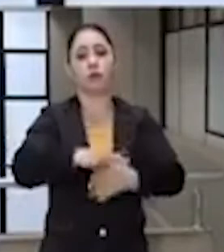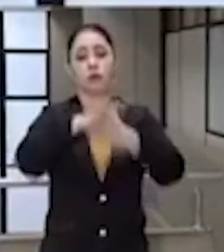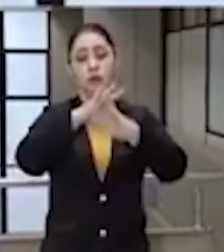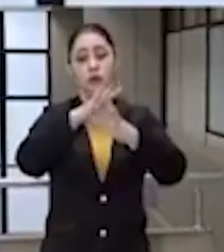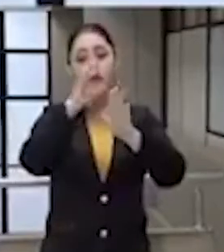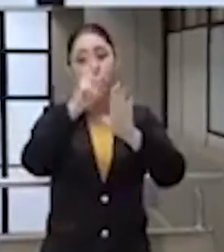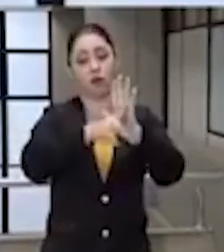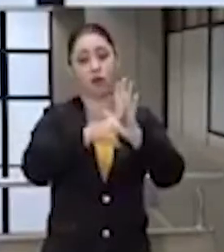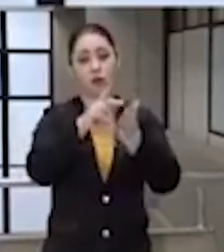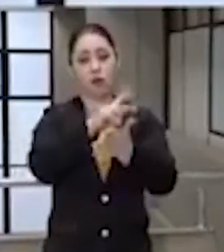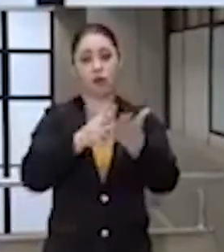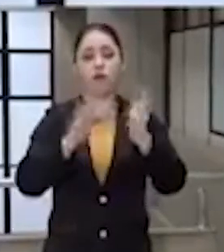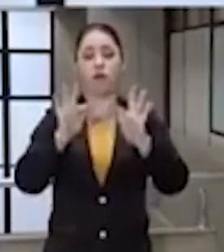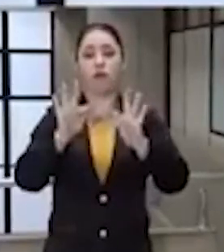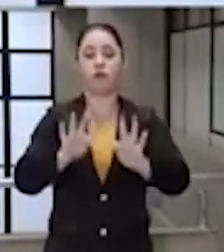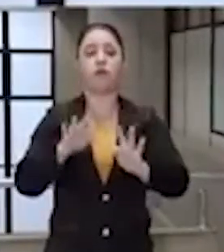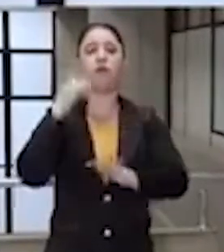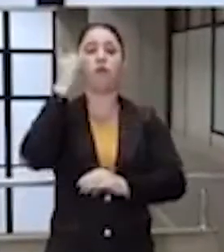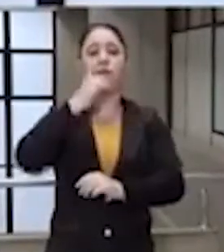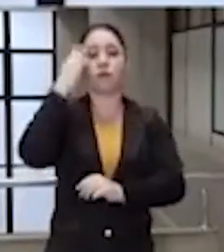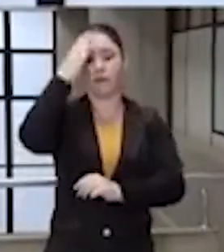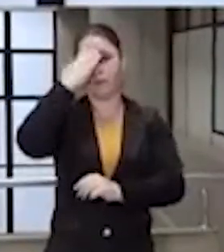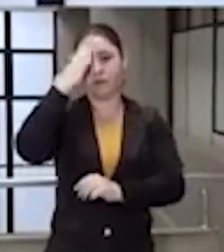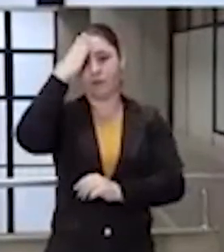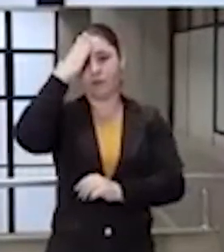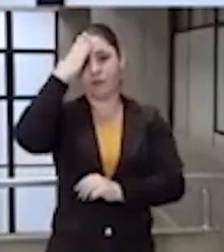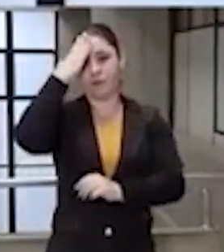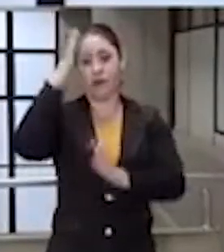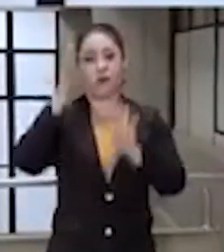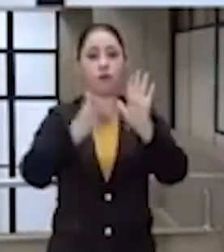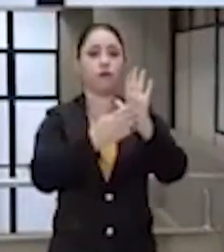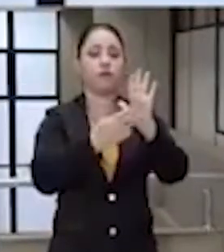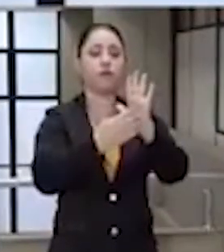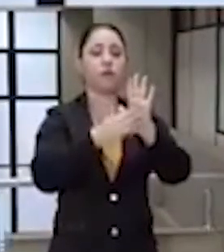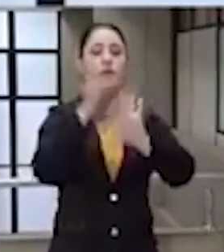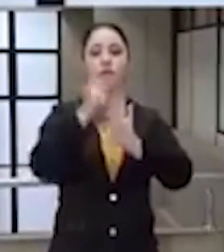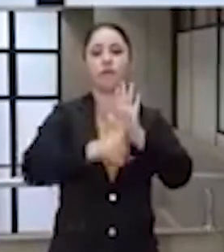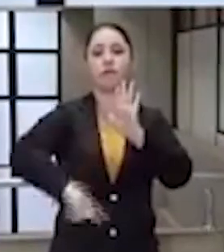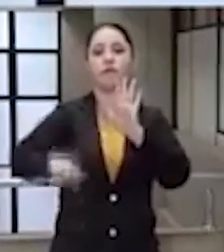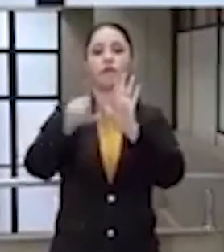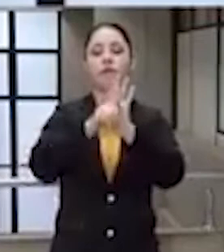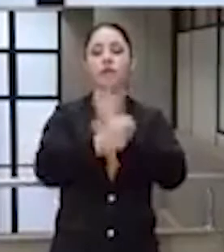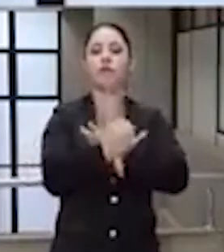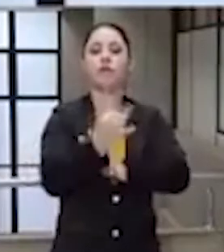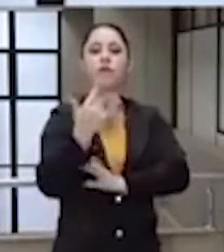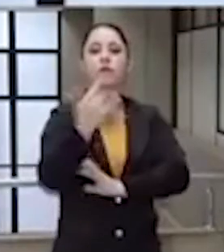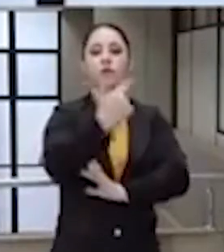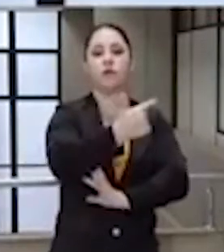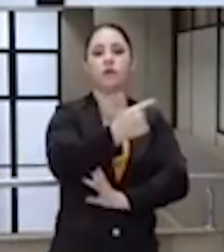foi a redação final do deputado Barbosinha, a proposta do projeto de lei de número